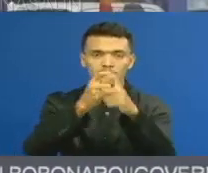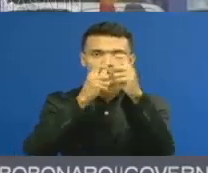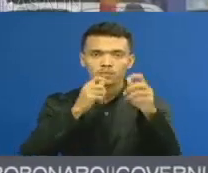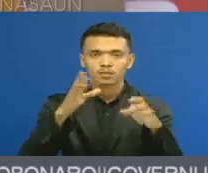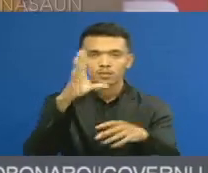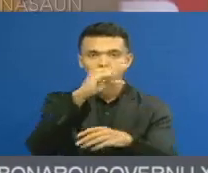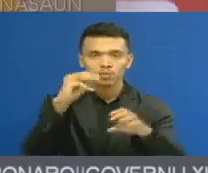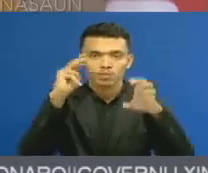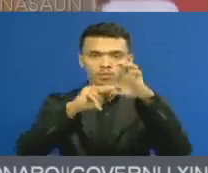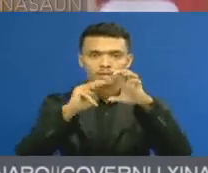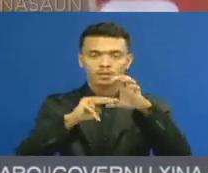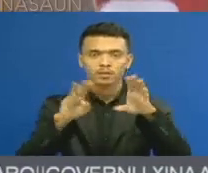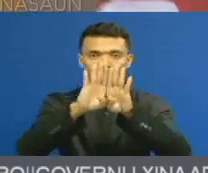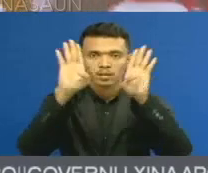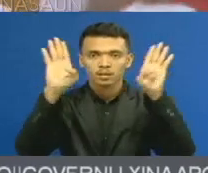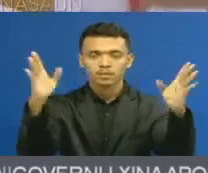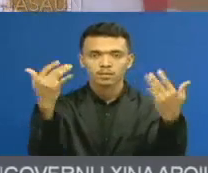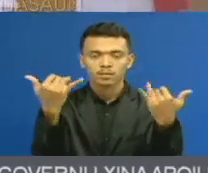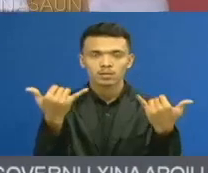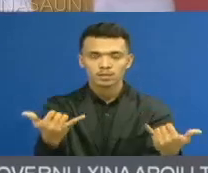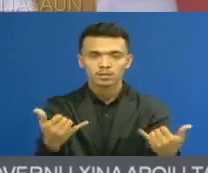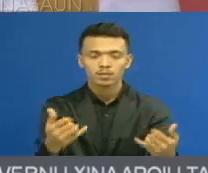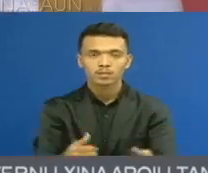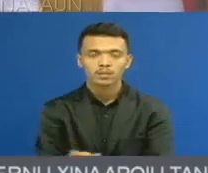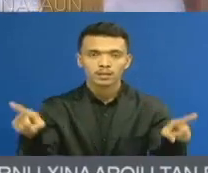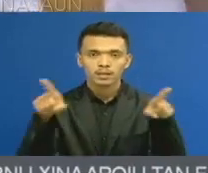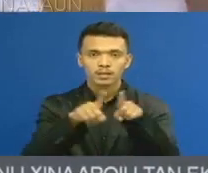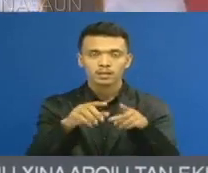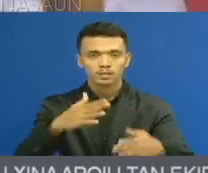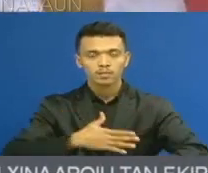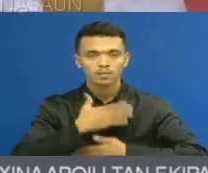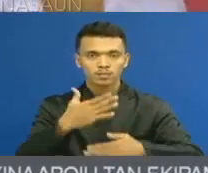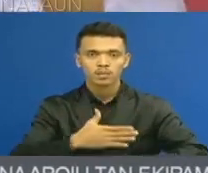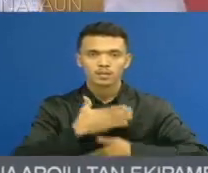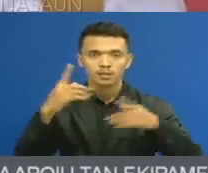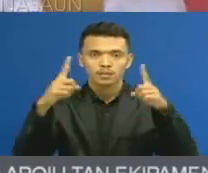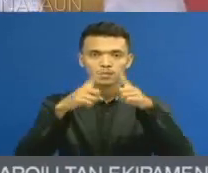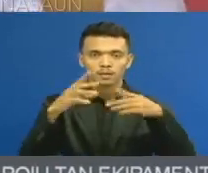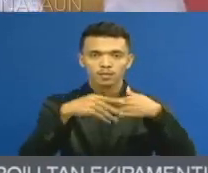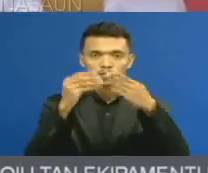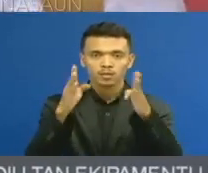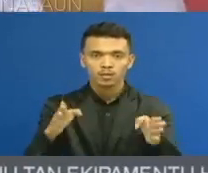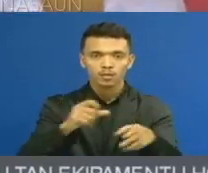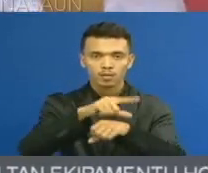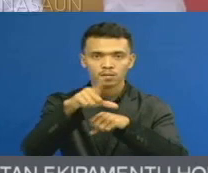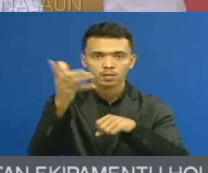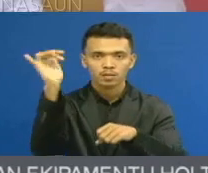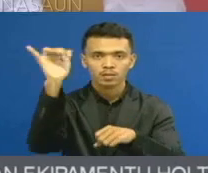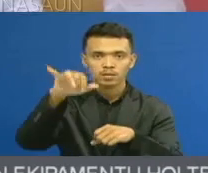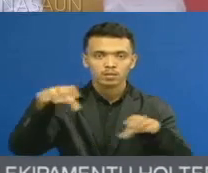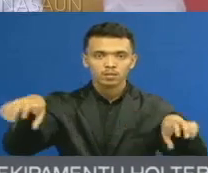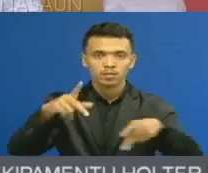mercado. Lançamento de hoje nessa privilégio voto para a autoridade local, se era a comunidade